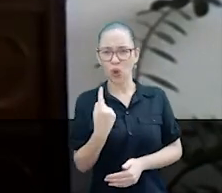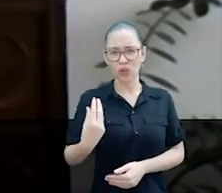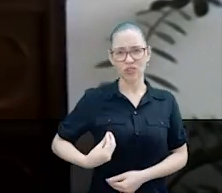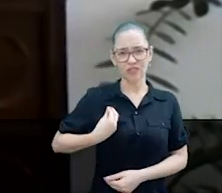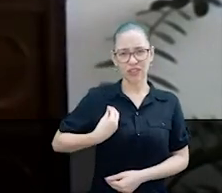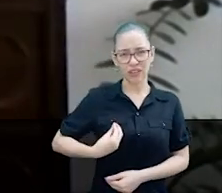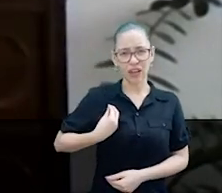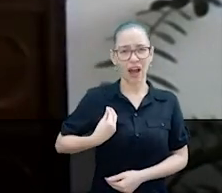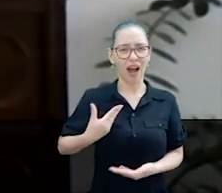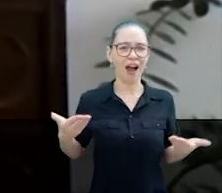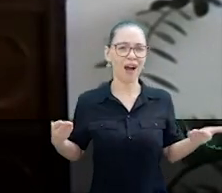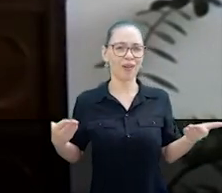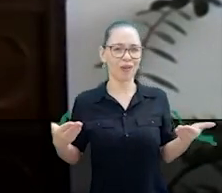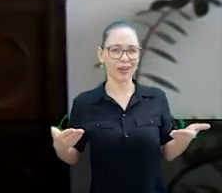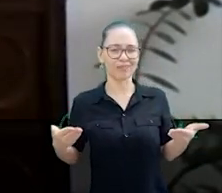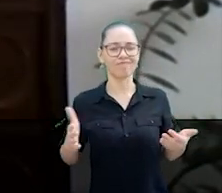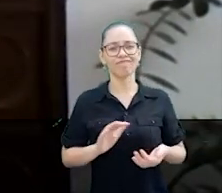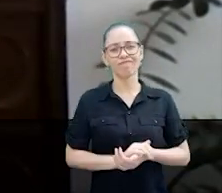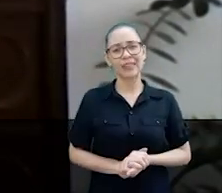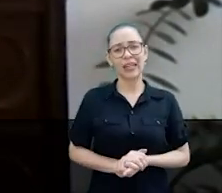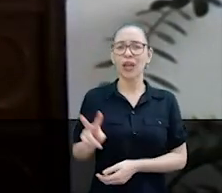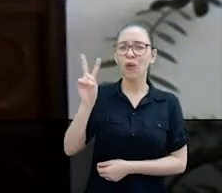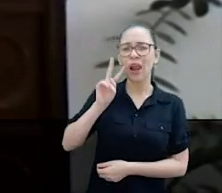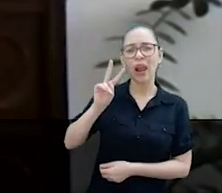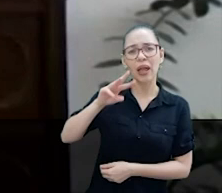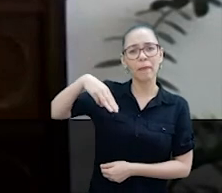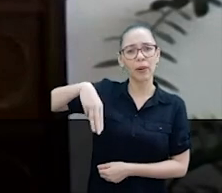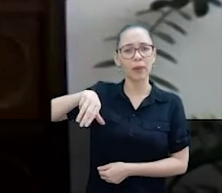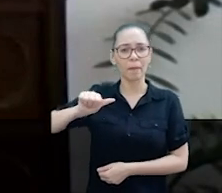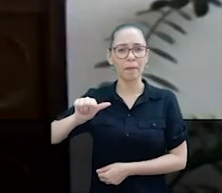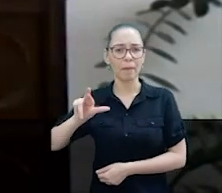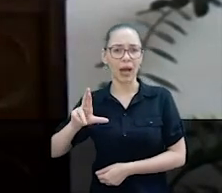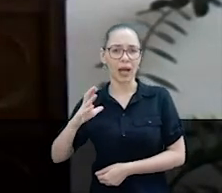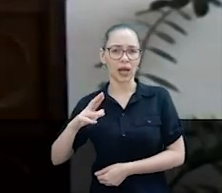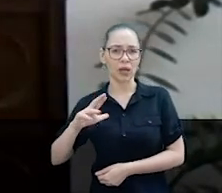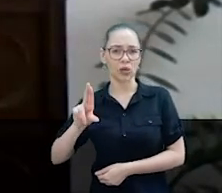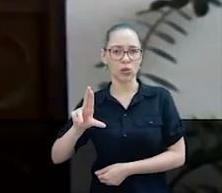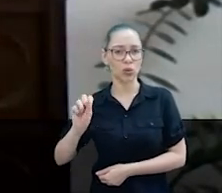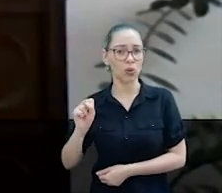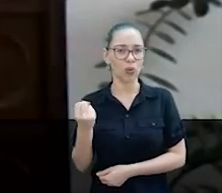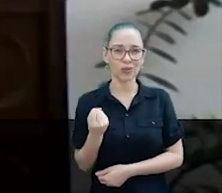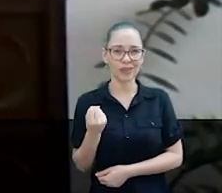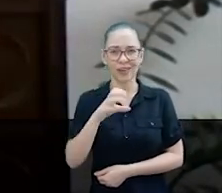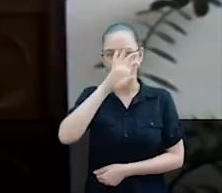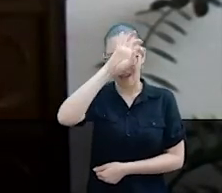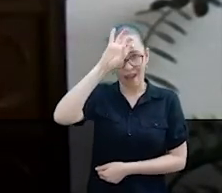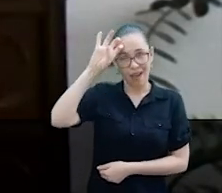agora, tá muito forte para mim a imagem do Marcos Vinícius, do seu compromisso